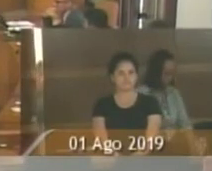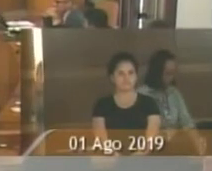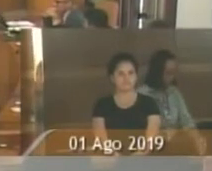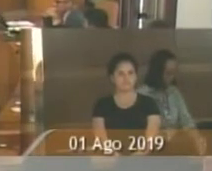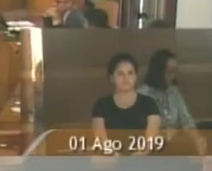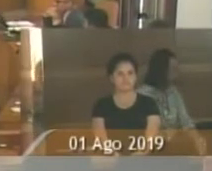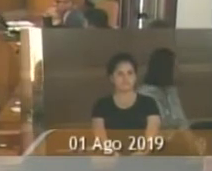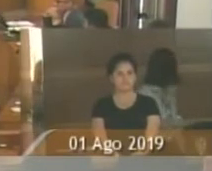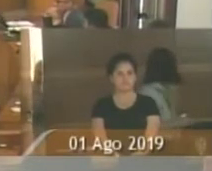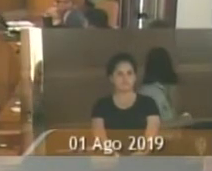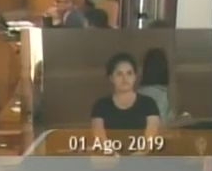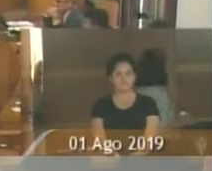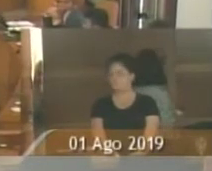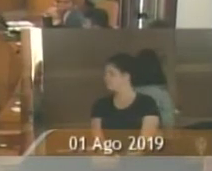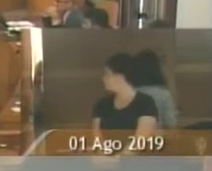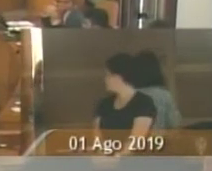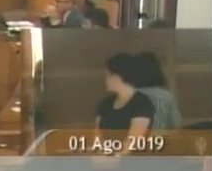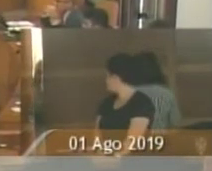bloco?